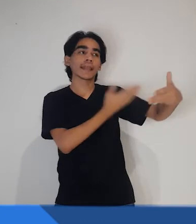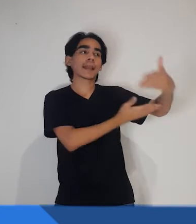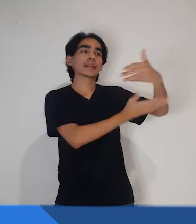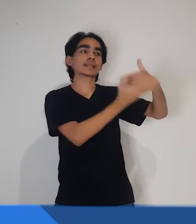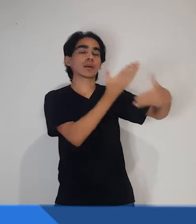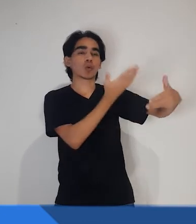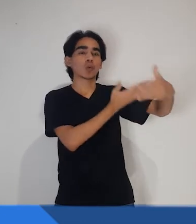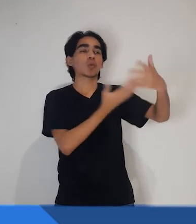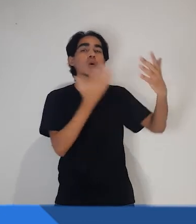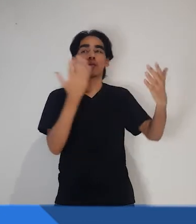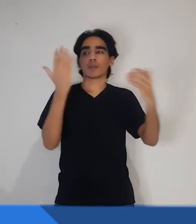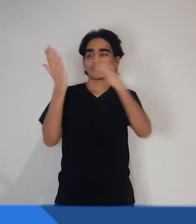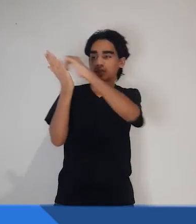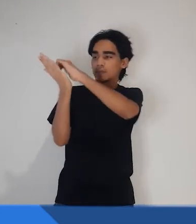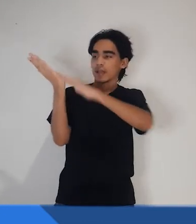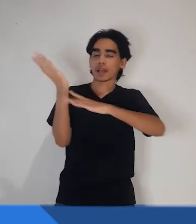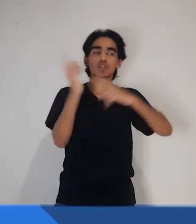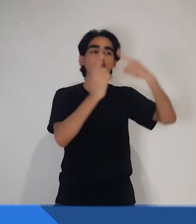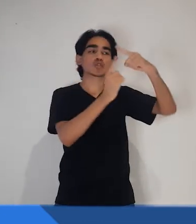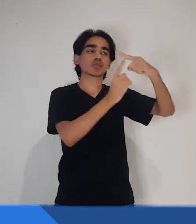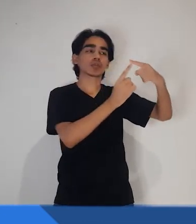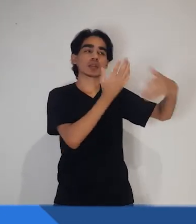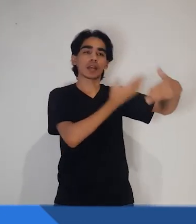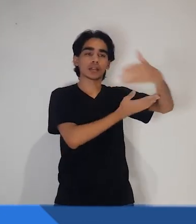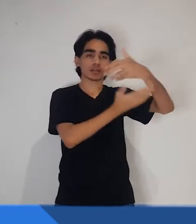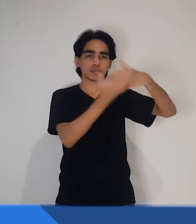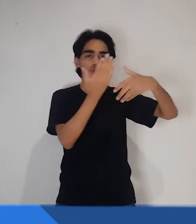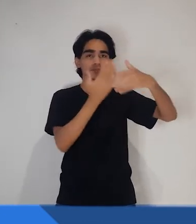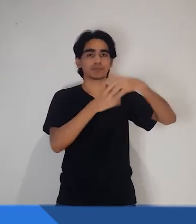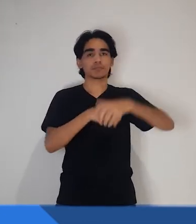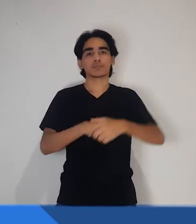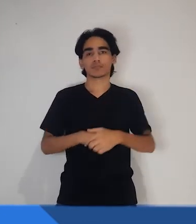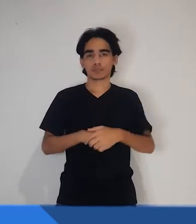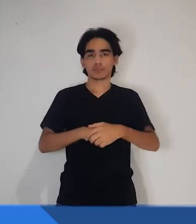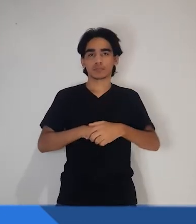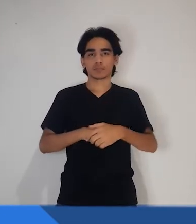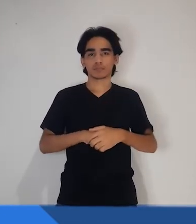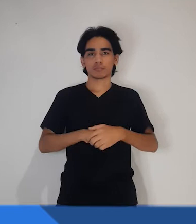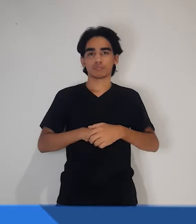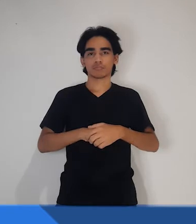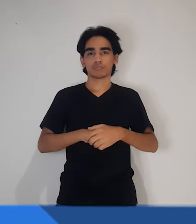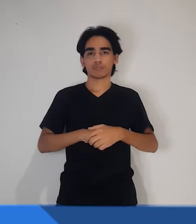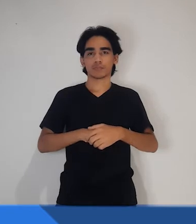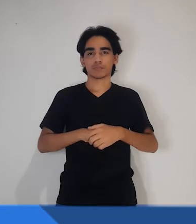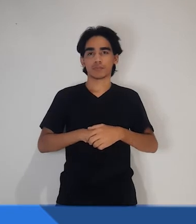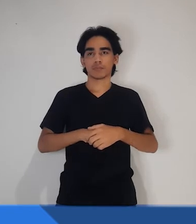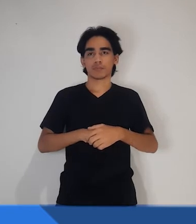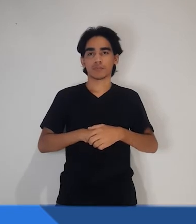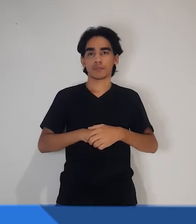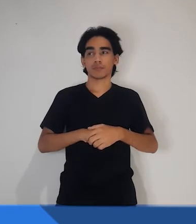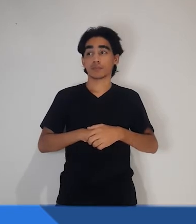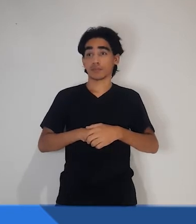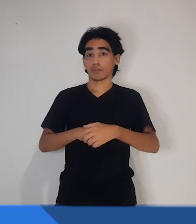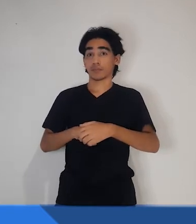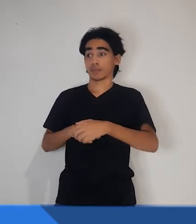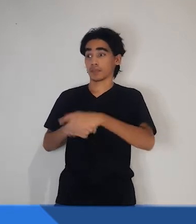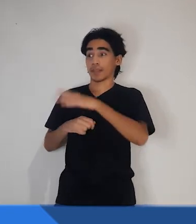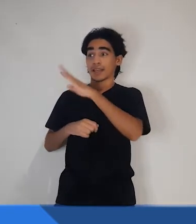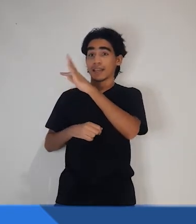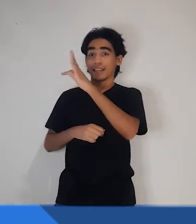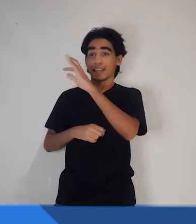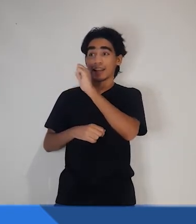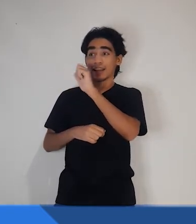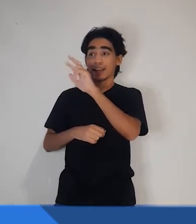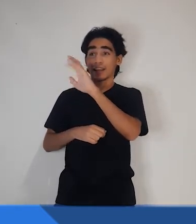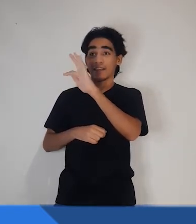interatividade daquela atividade. A tarefa, ela é uma atividade